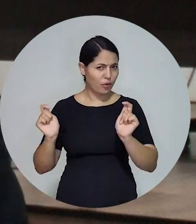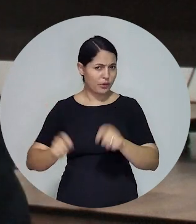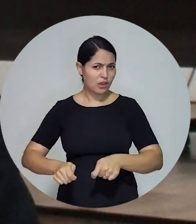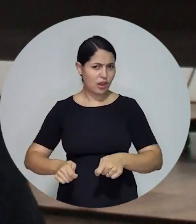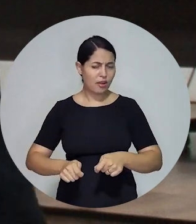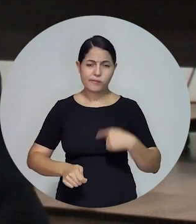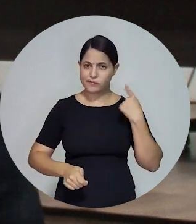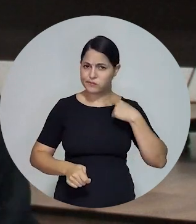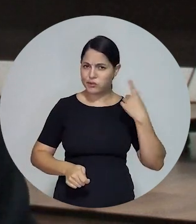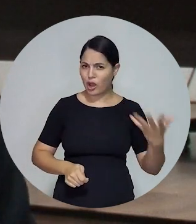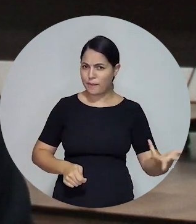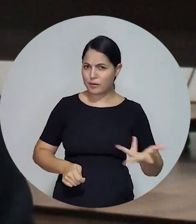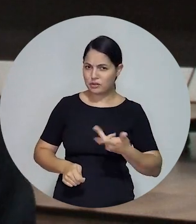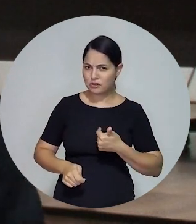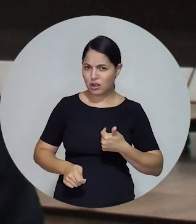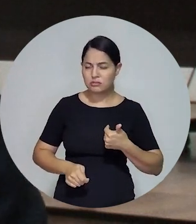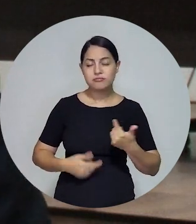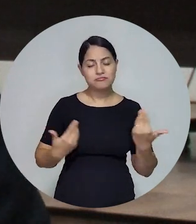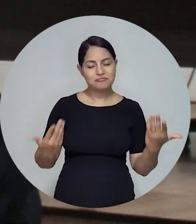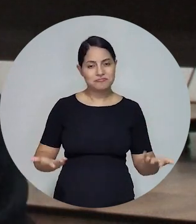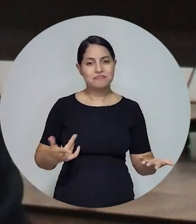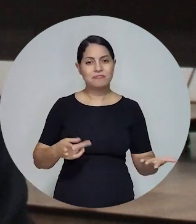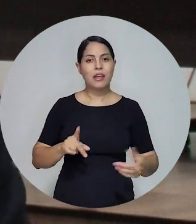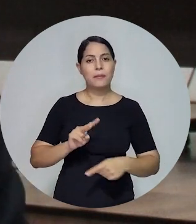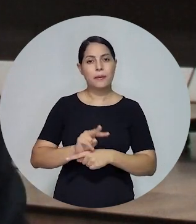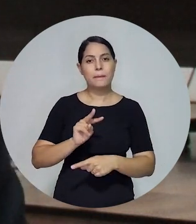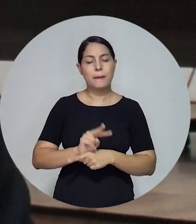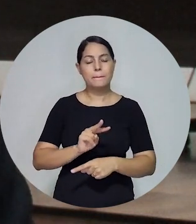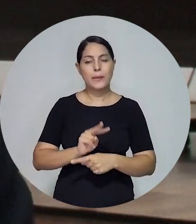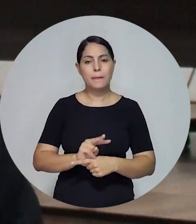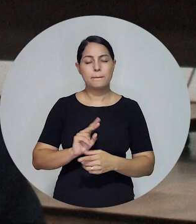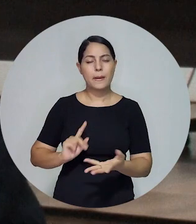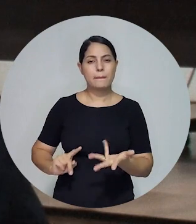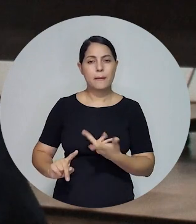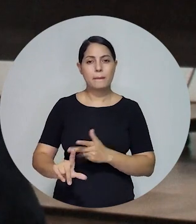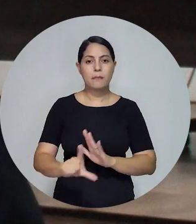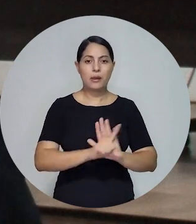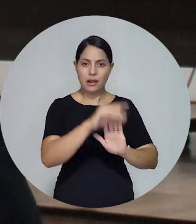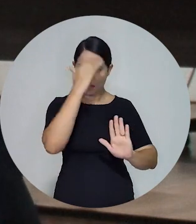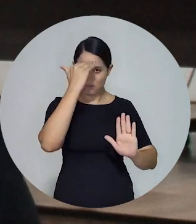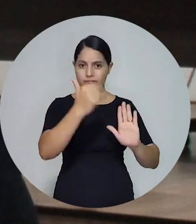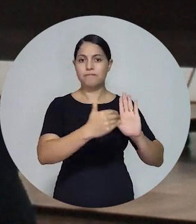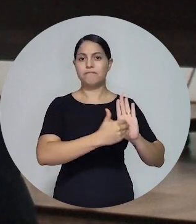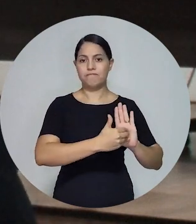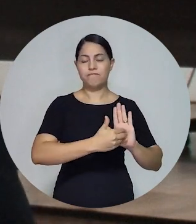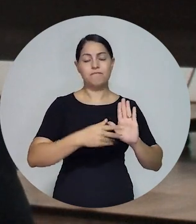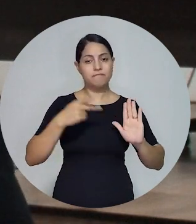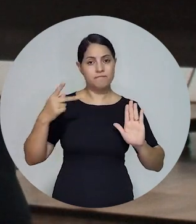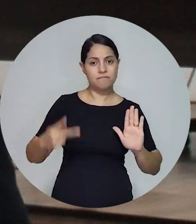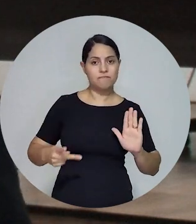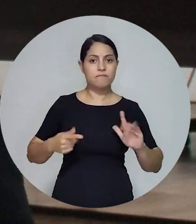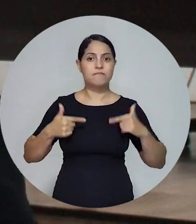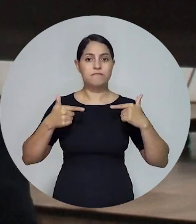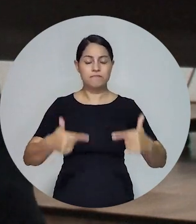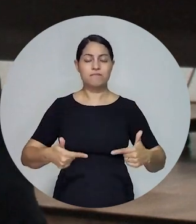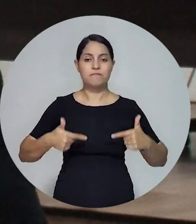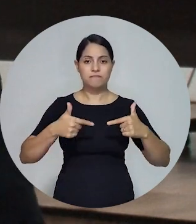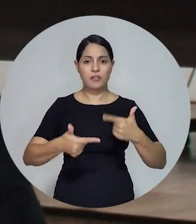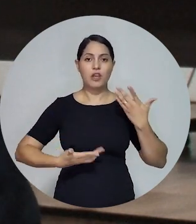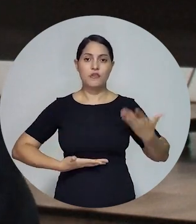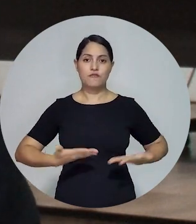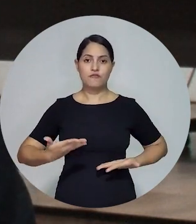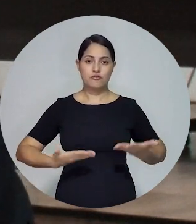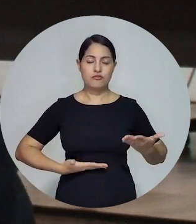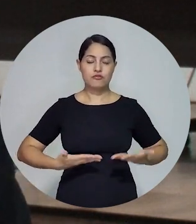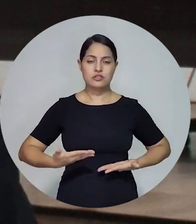advogado habilitado e competente para exercer a defesa com todas as possibilidades legais pode fazer o